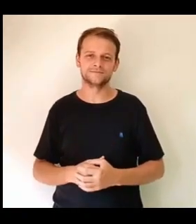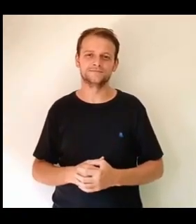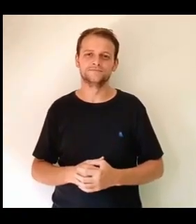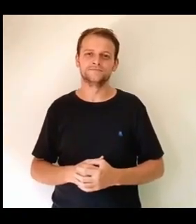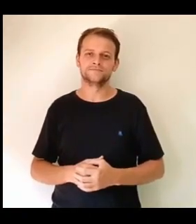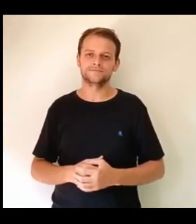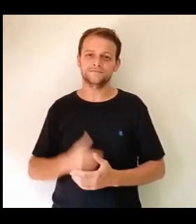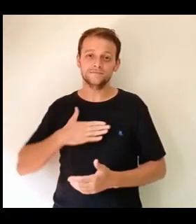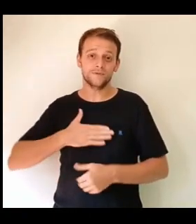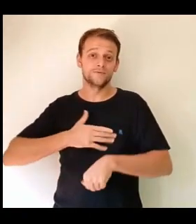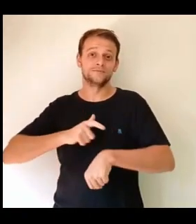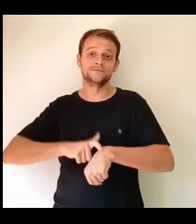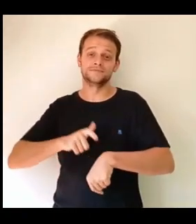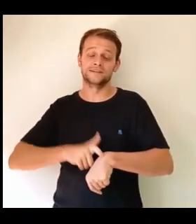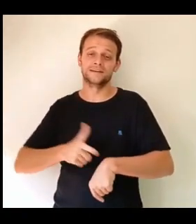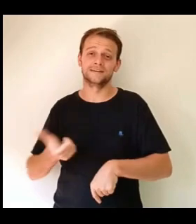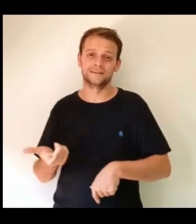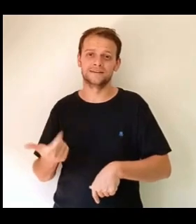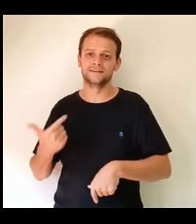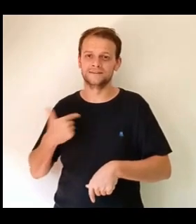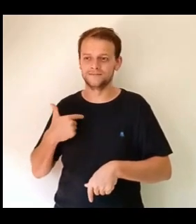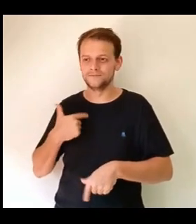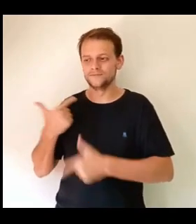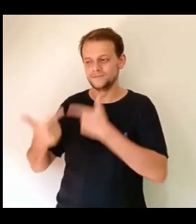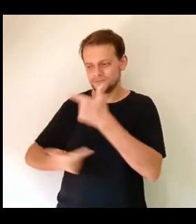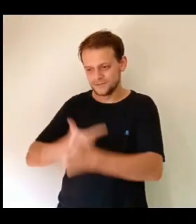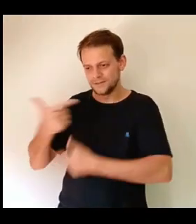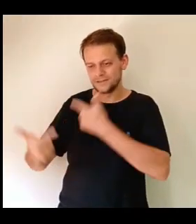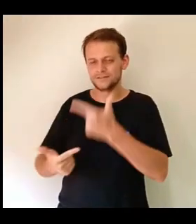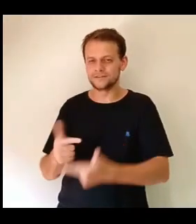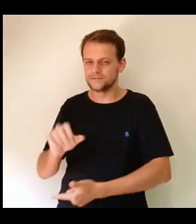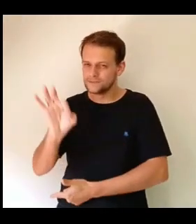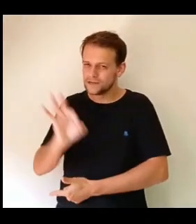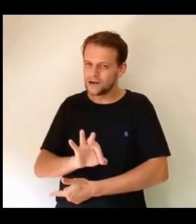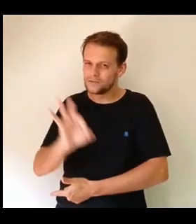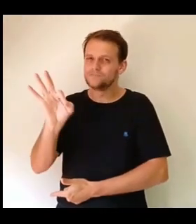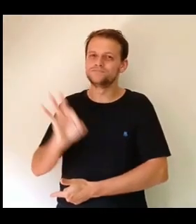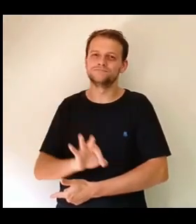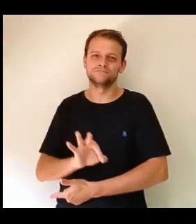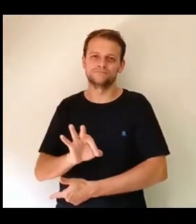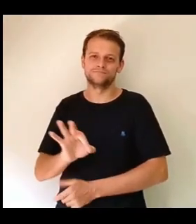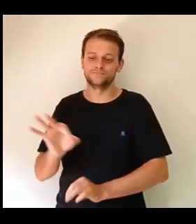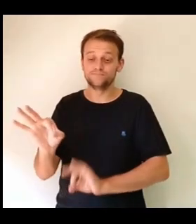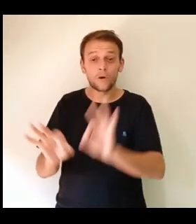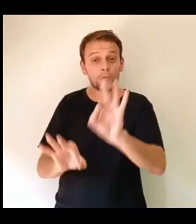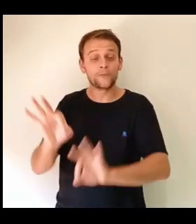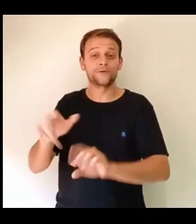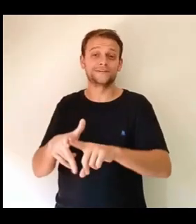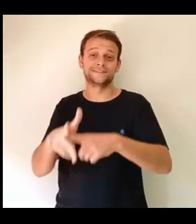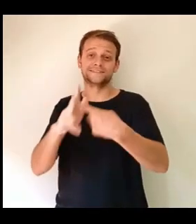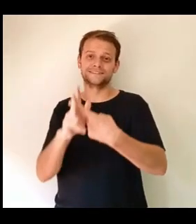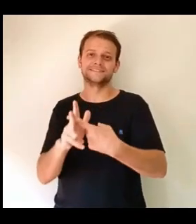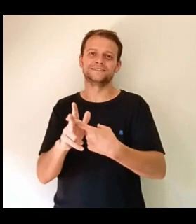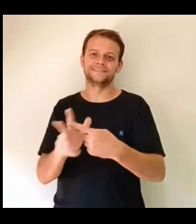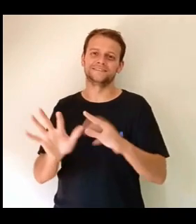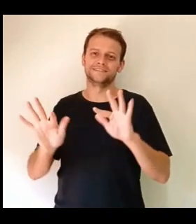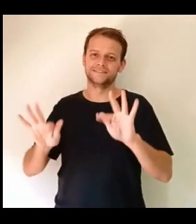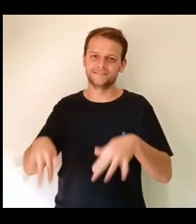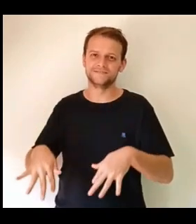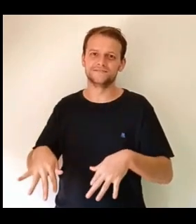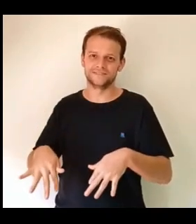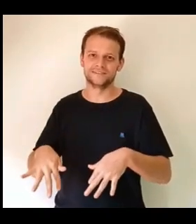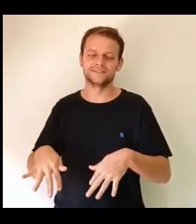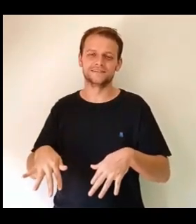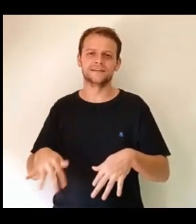vão ocupar uma parte, né, do meu tempo. Vou ter que dedicar uma porcentagem para organizar